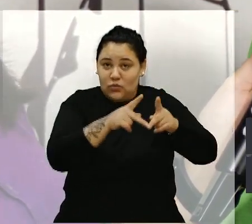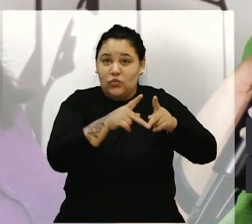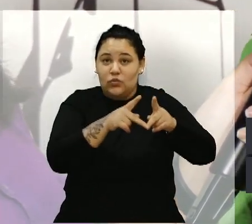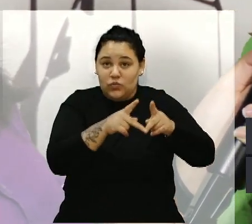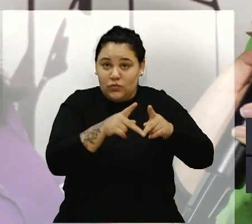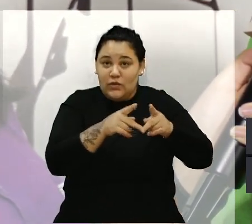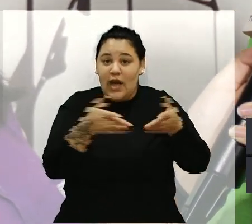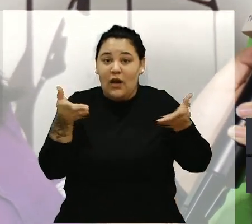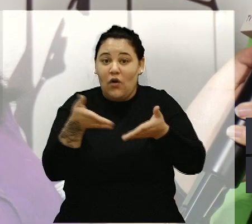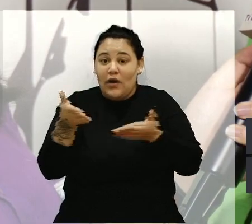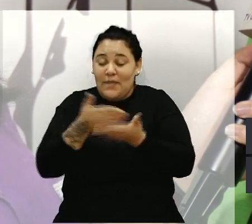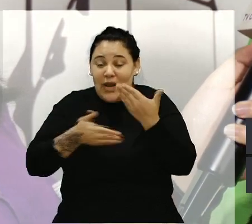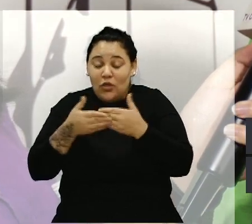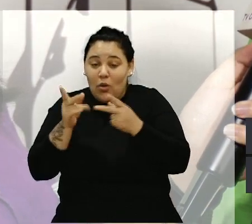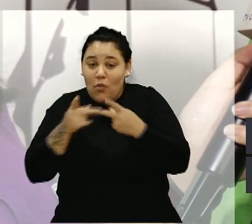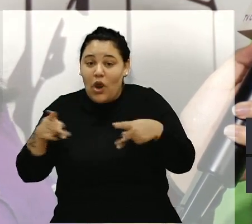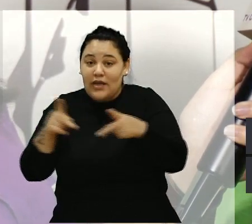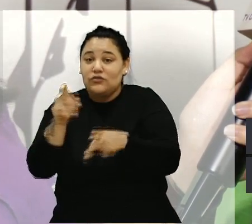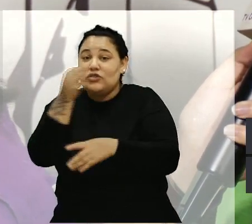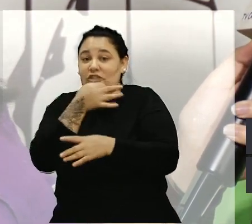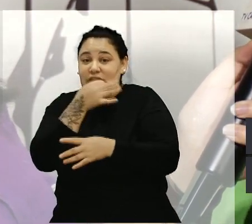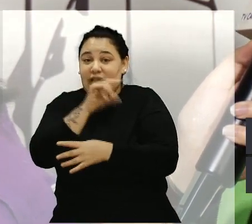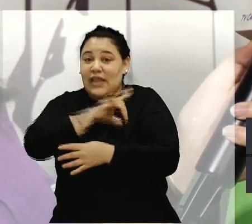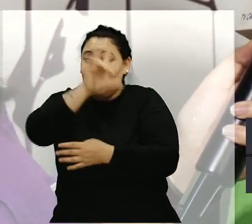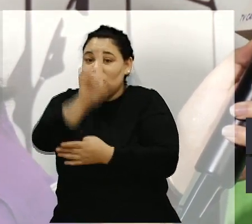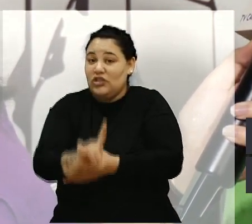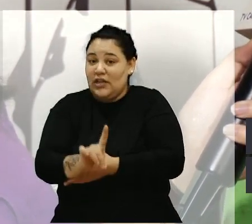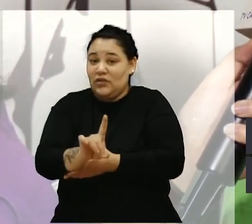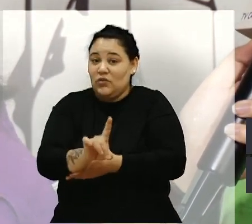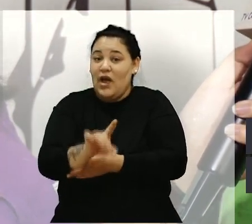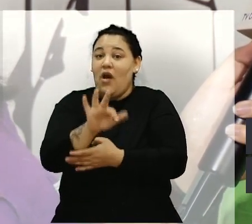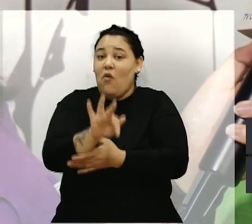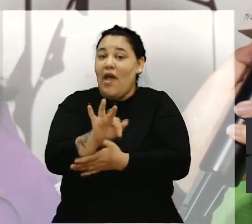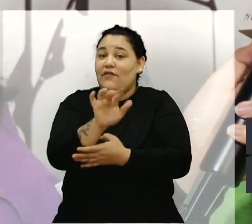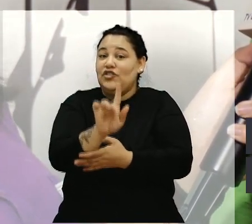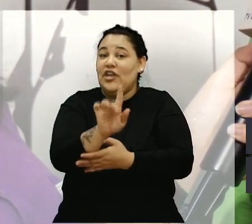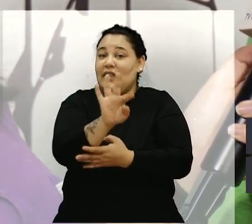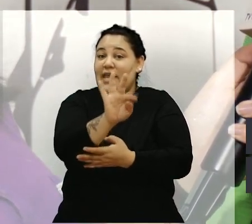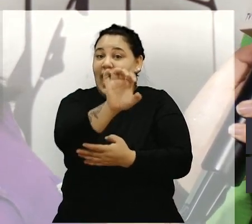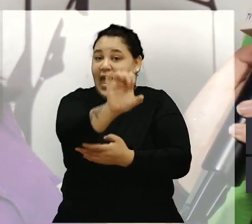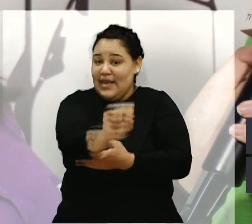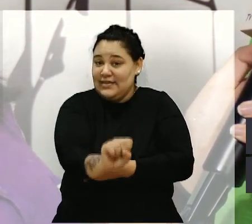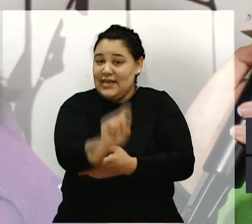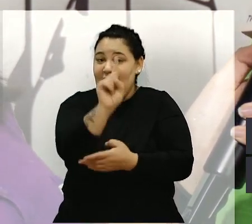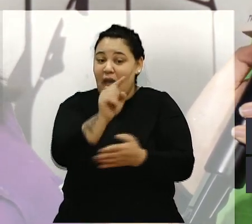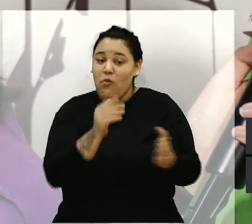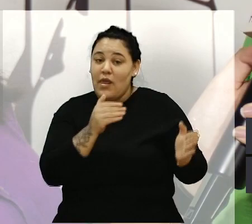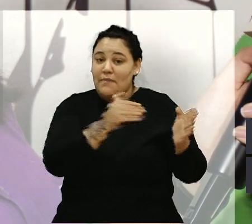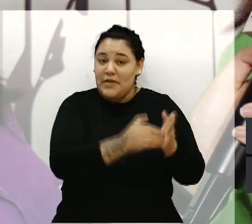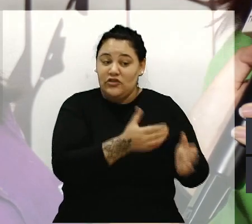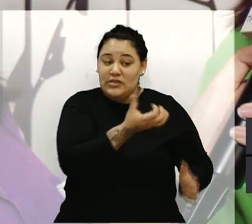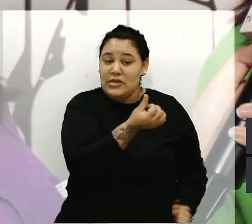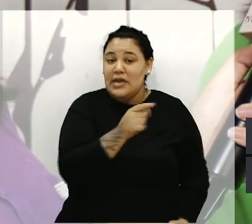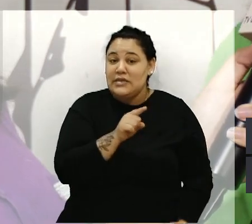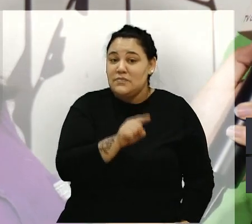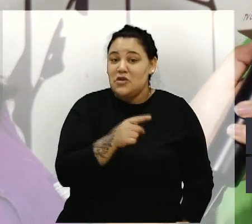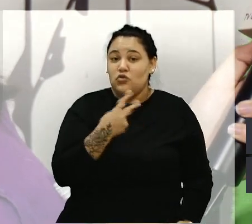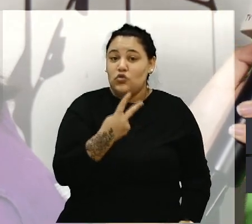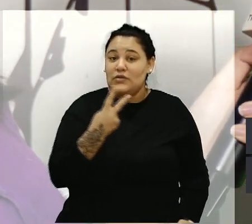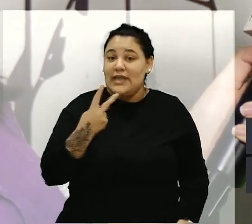população caxiense que tem direito a fundo de garantia, né? É um limite de